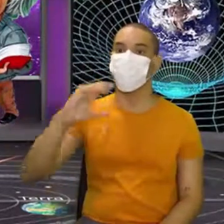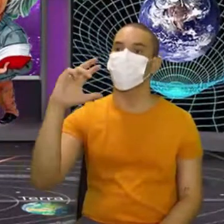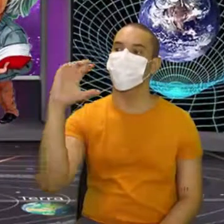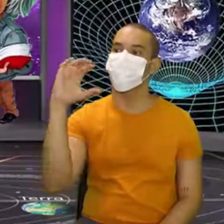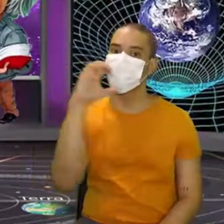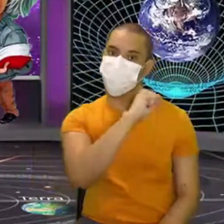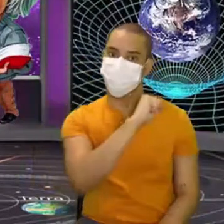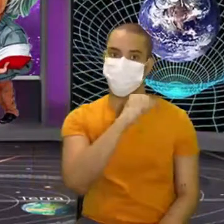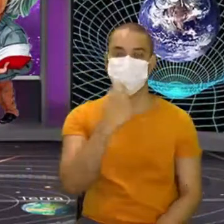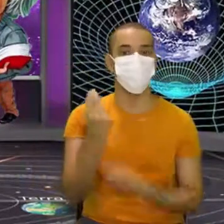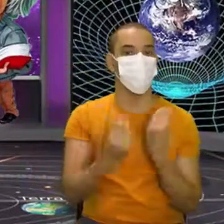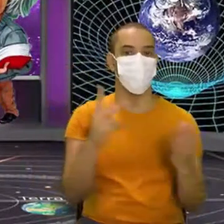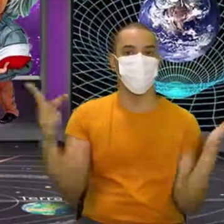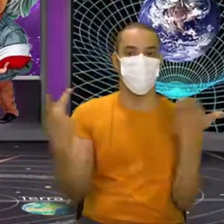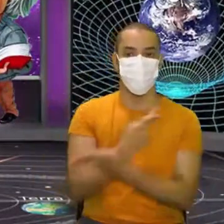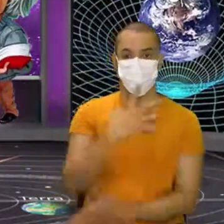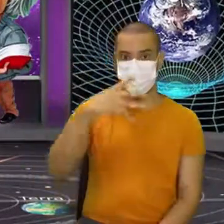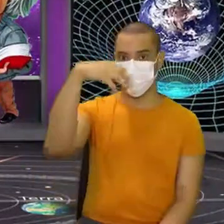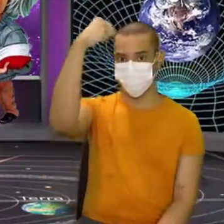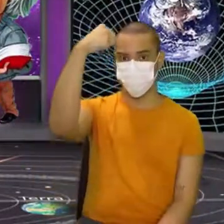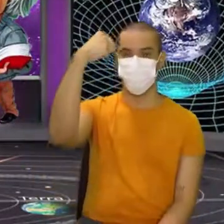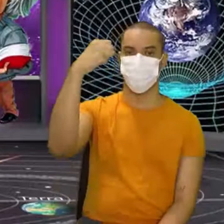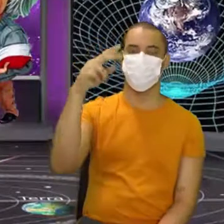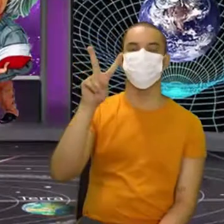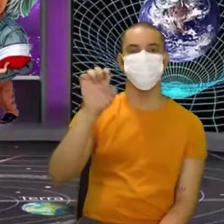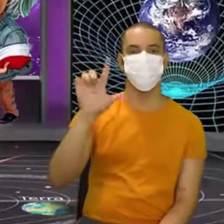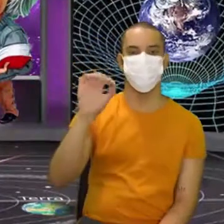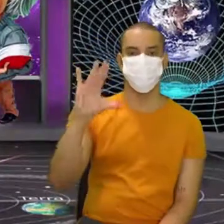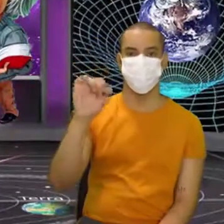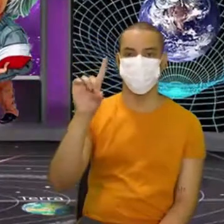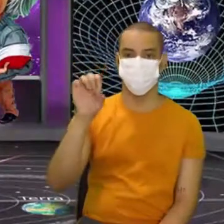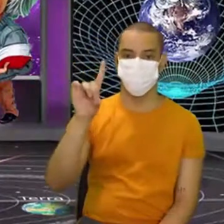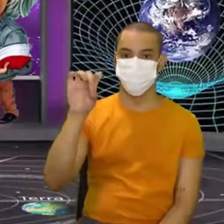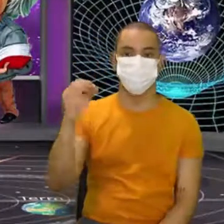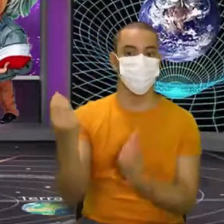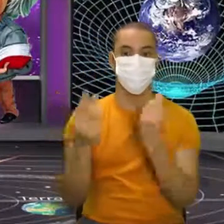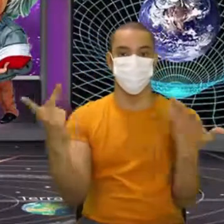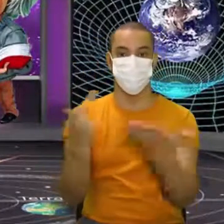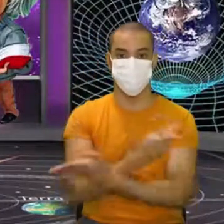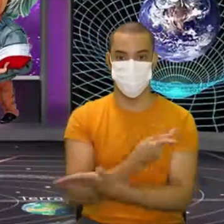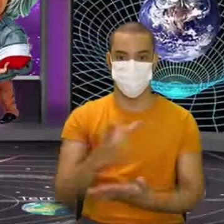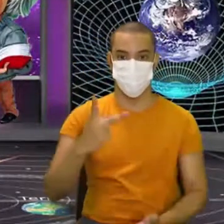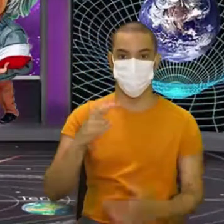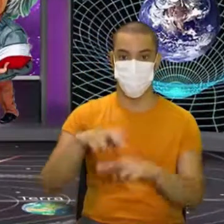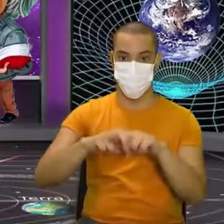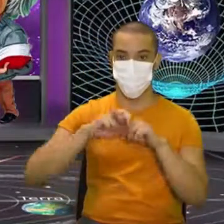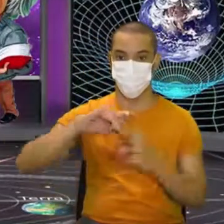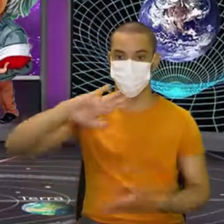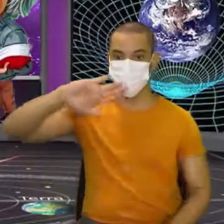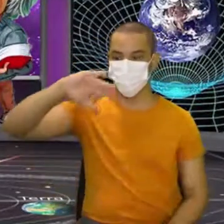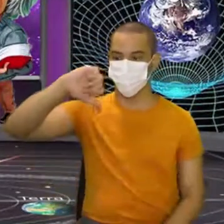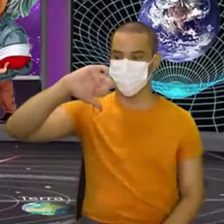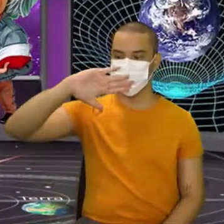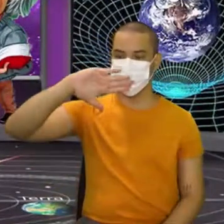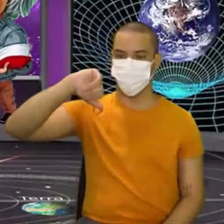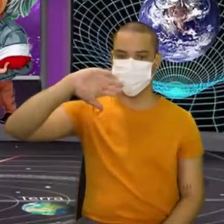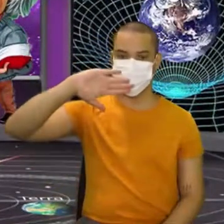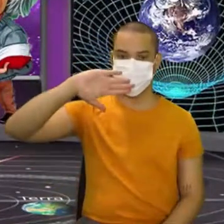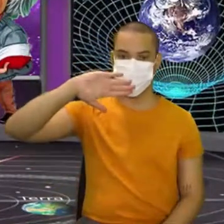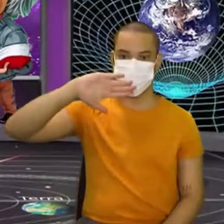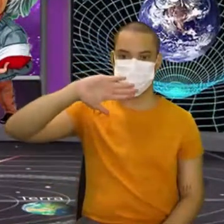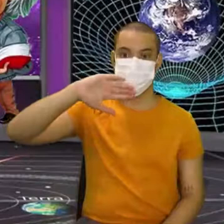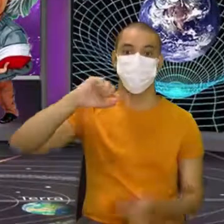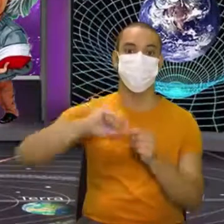e o campo o campo passando e a carga descendo então na direção da pa O